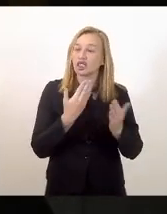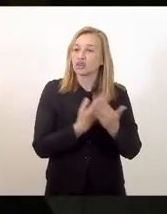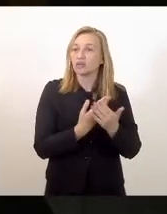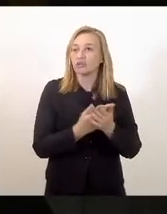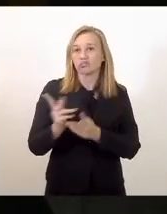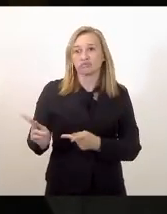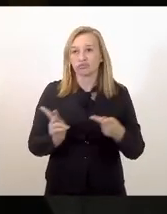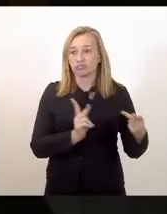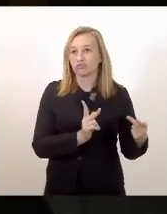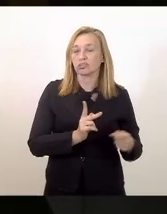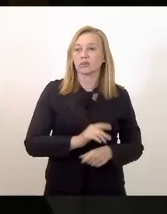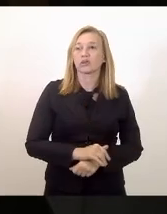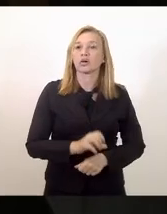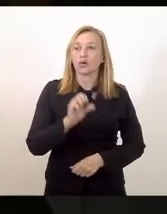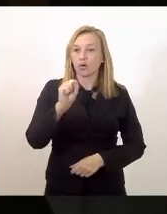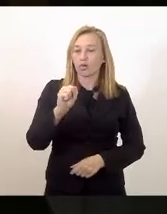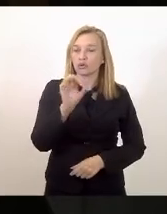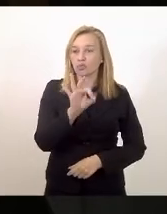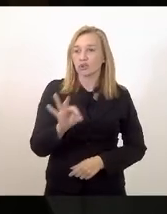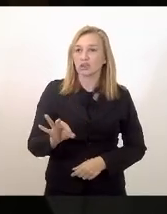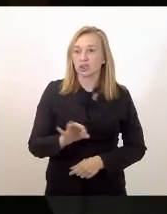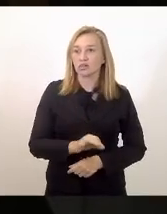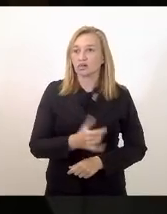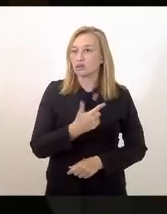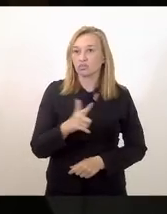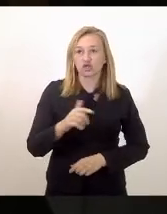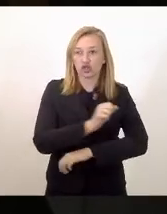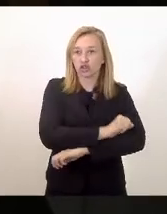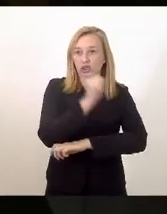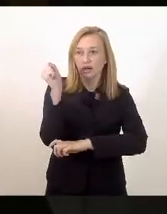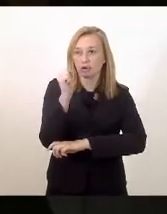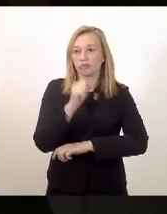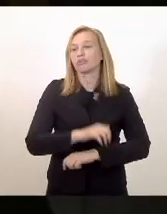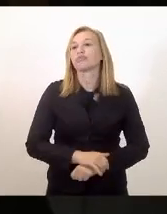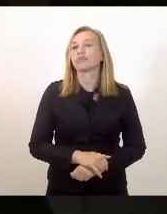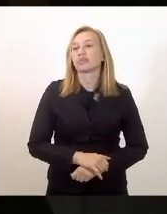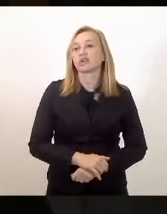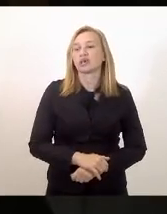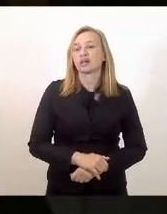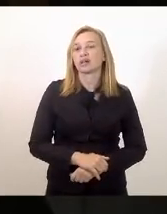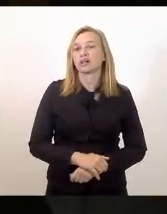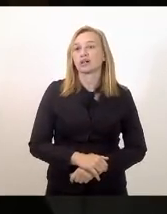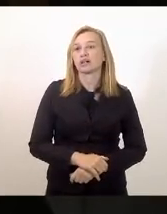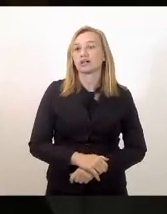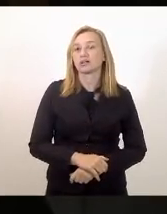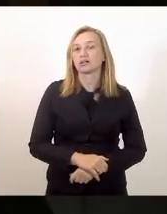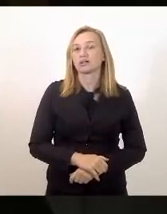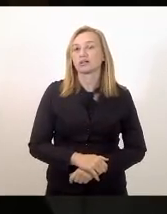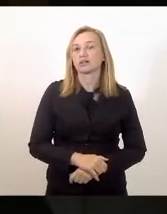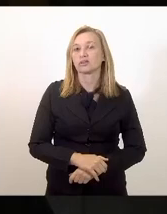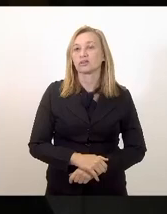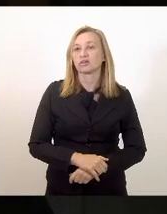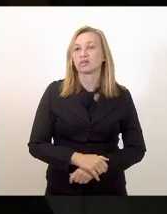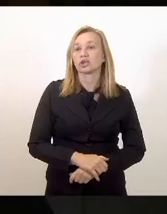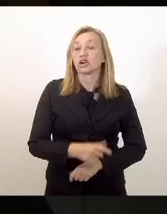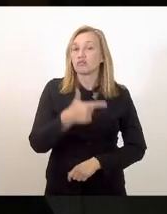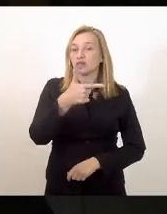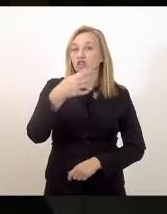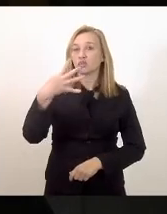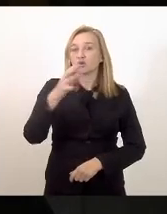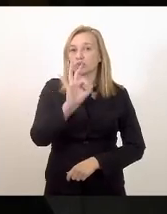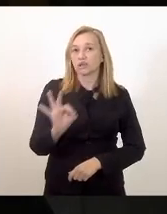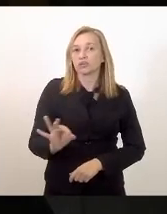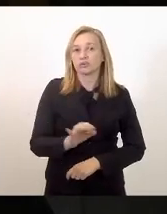visitou, 8% não tinham janelas nas salas de aula. Só que em